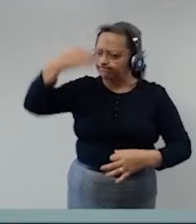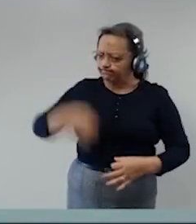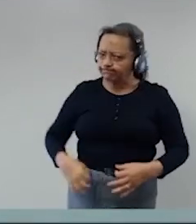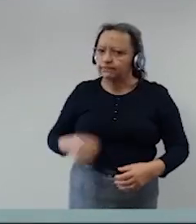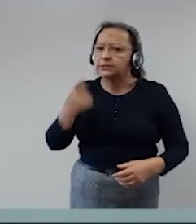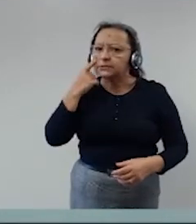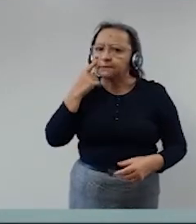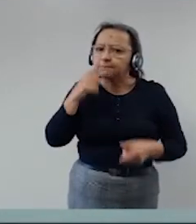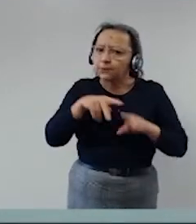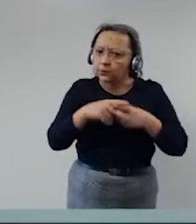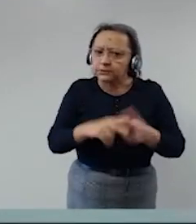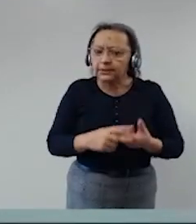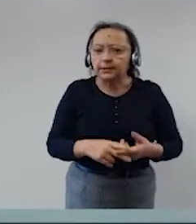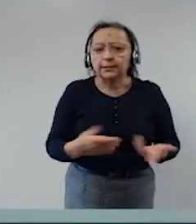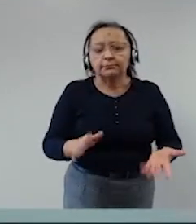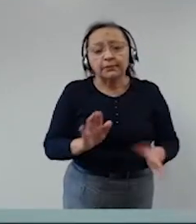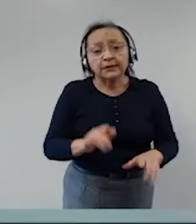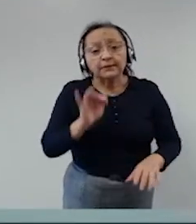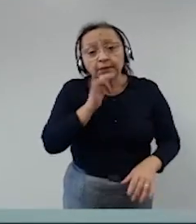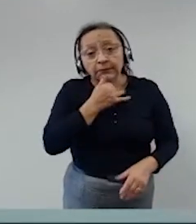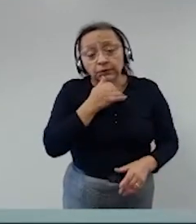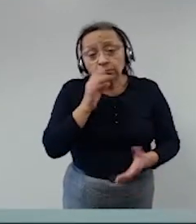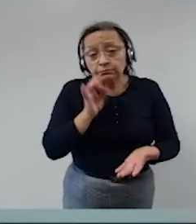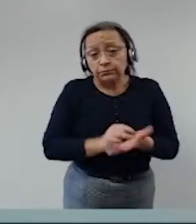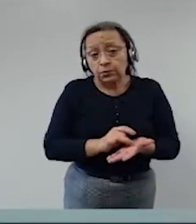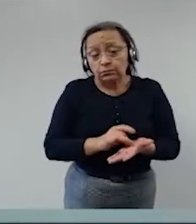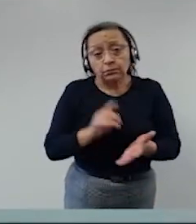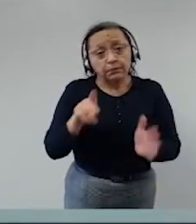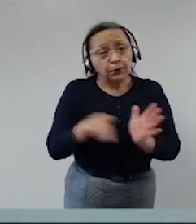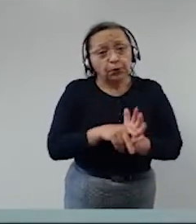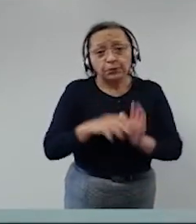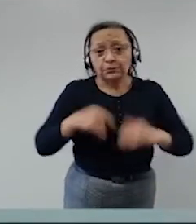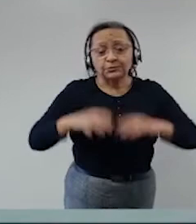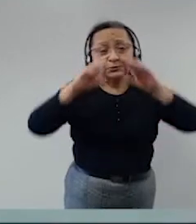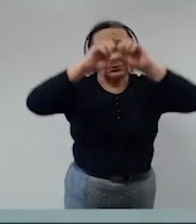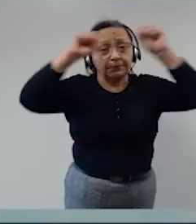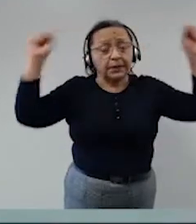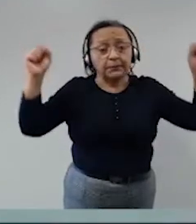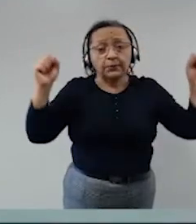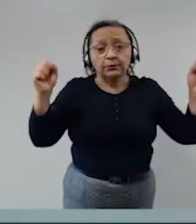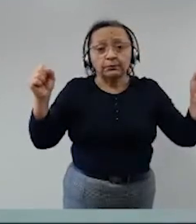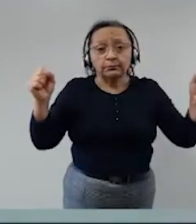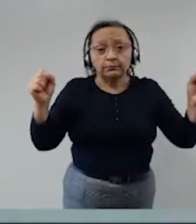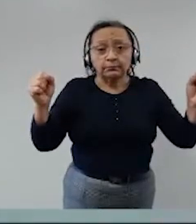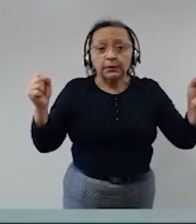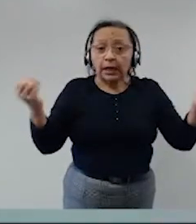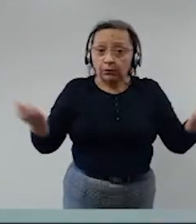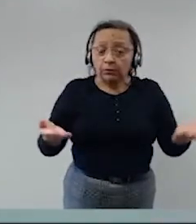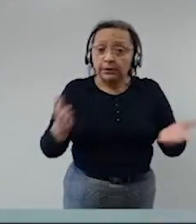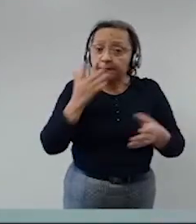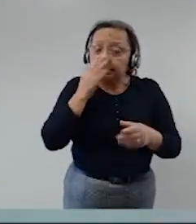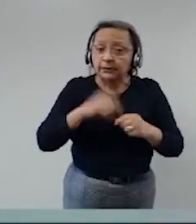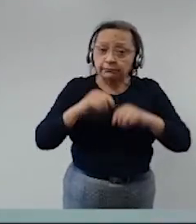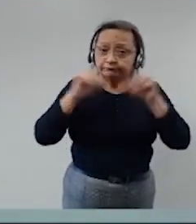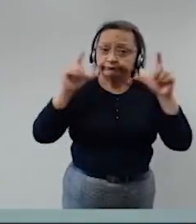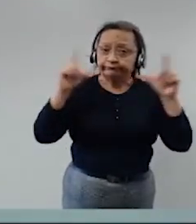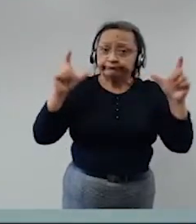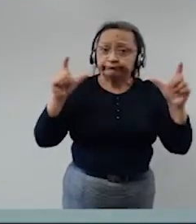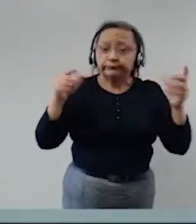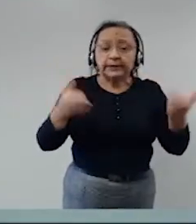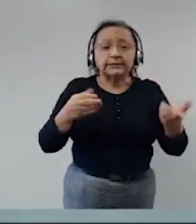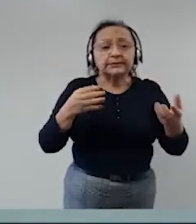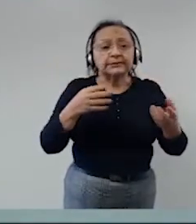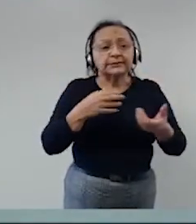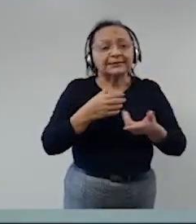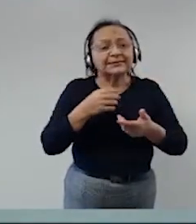sociedade. Infelizmente, o próprio Supremo Tribunal está dando conta dessas pautas neoliberais, dessas